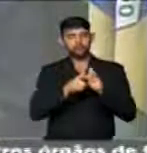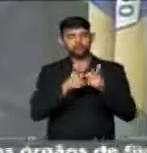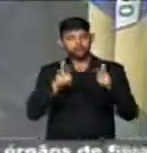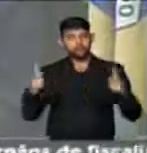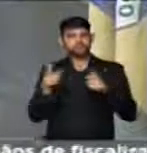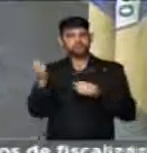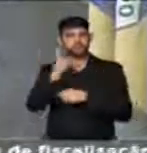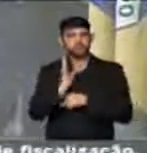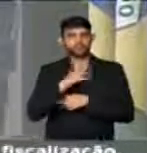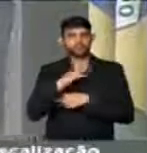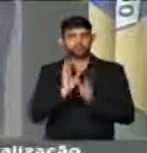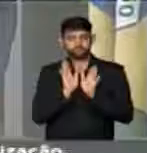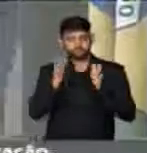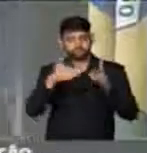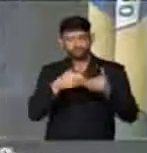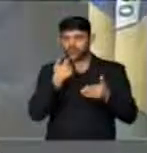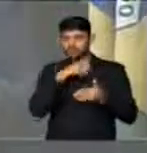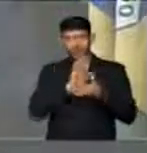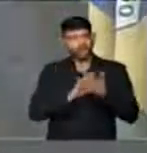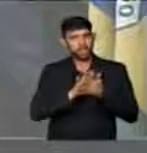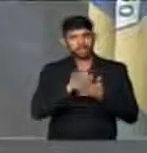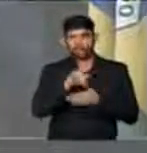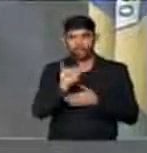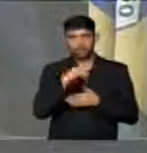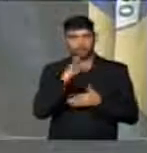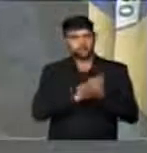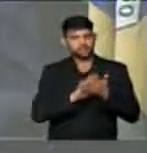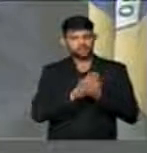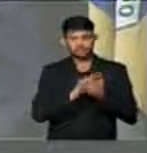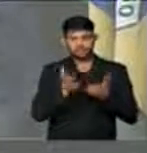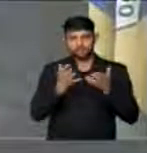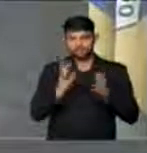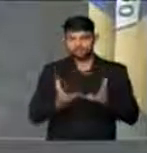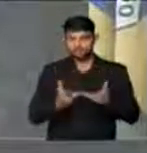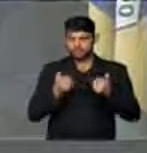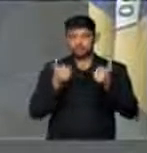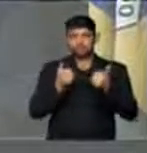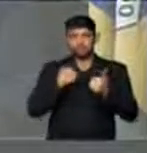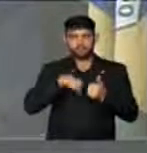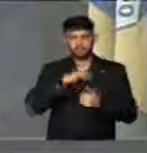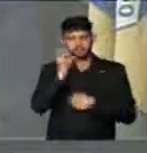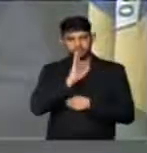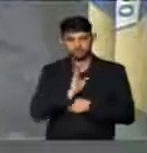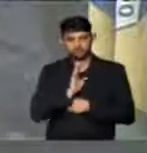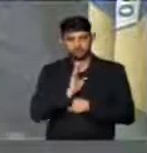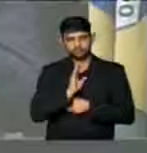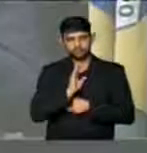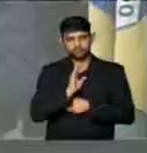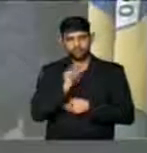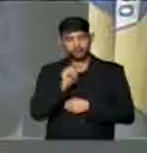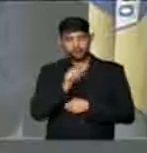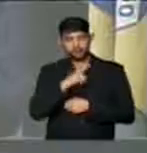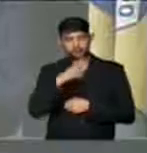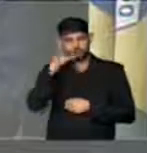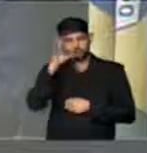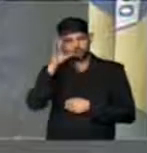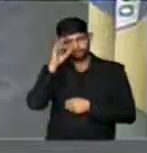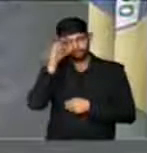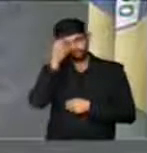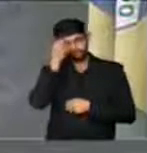meta. Não queremos cargo, não queremos, só queremos o melhor para o nosso país. Esse é o